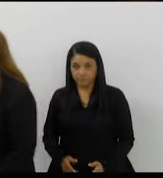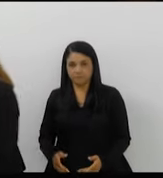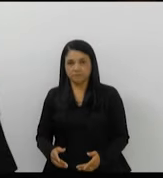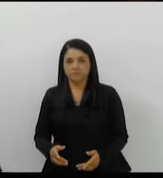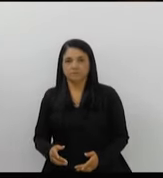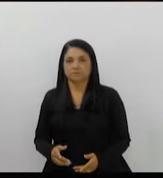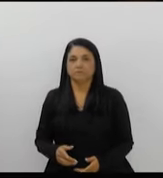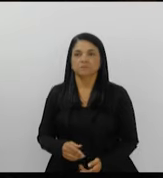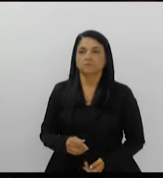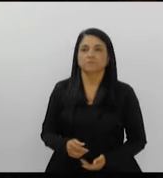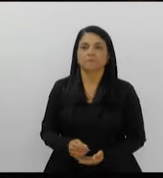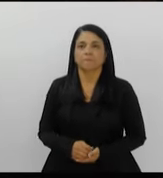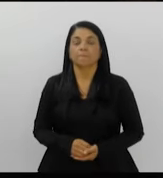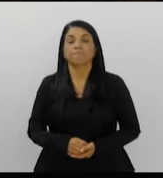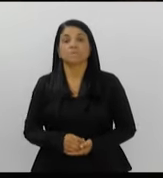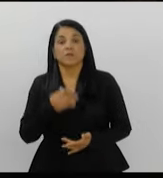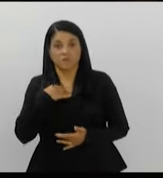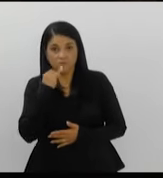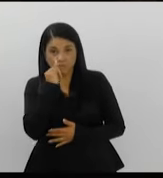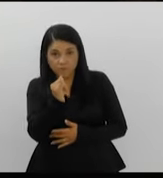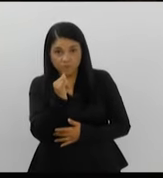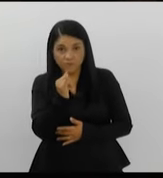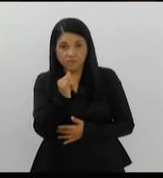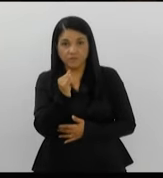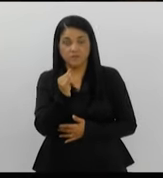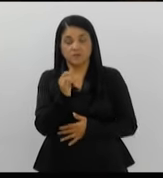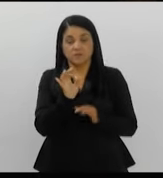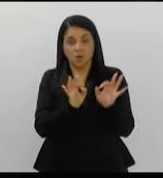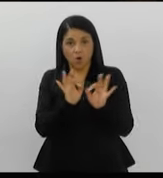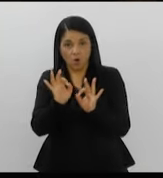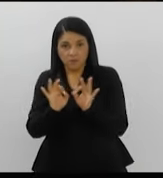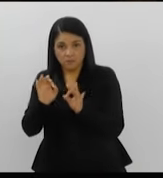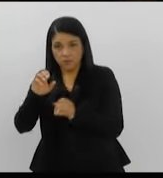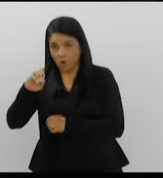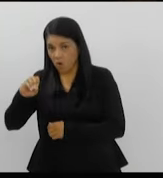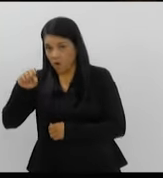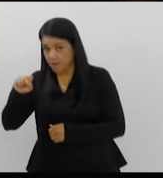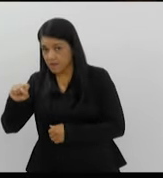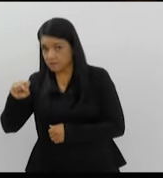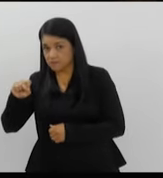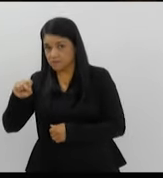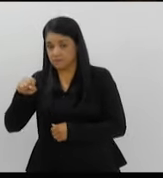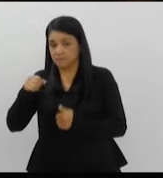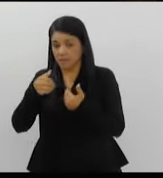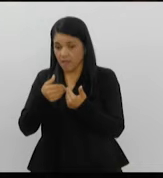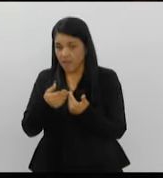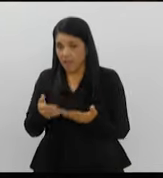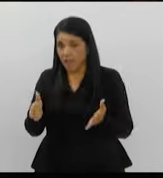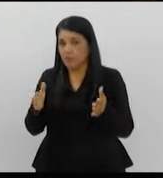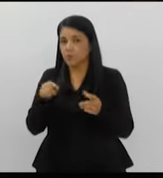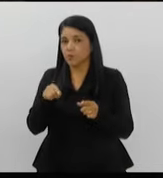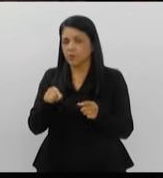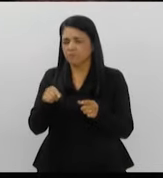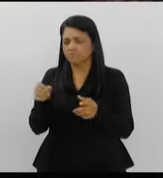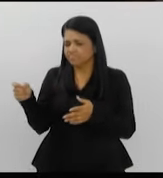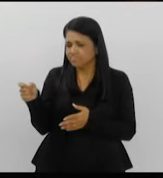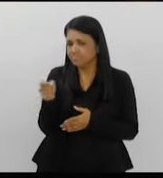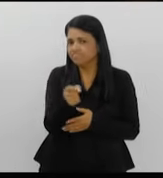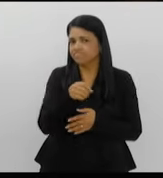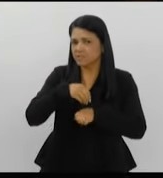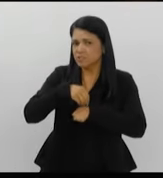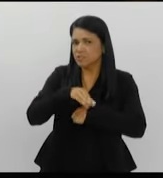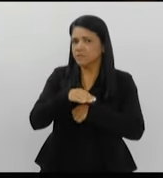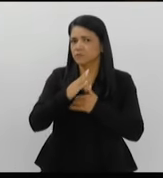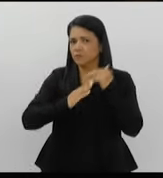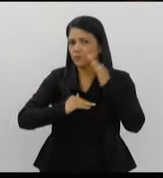pode dizer que essa lógica das organizações sociais, que abre margem para a peixada na indicação de